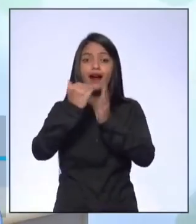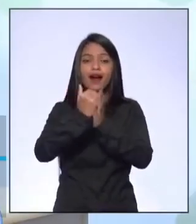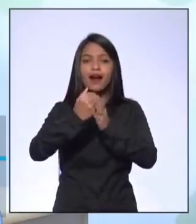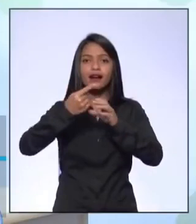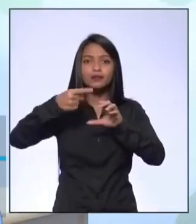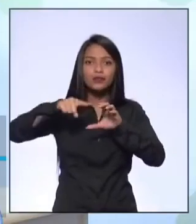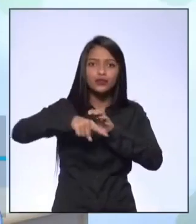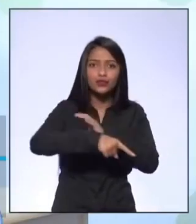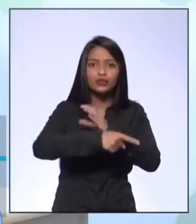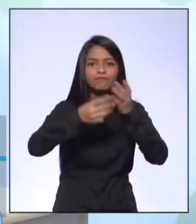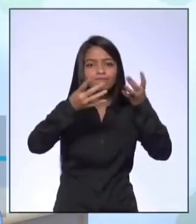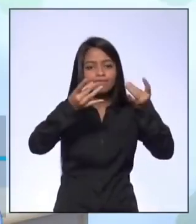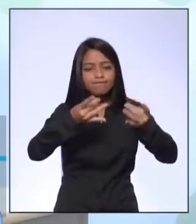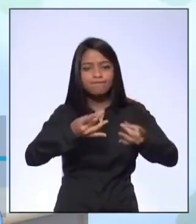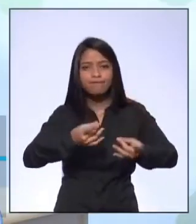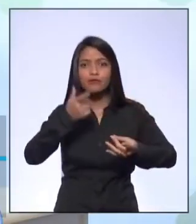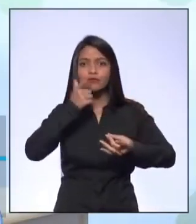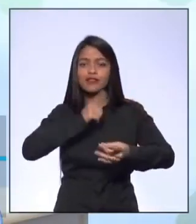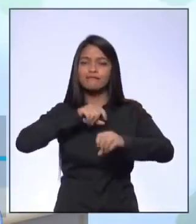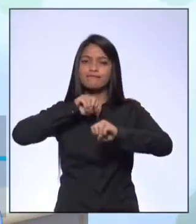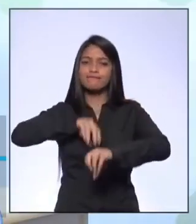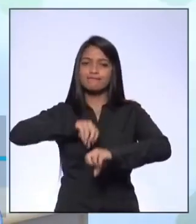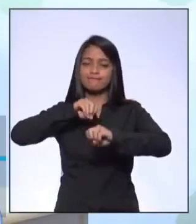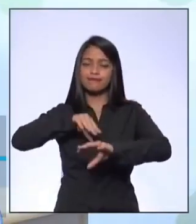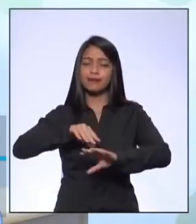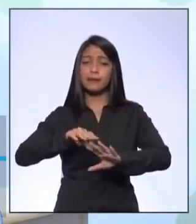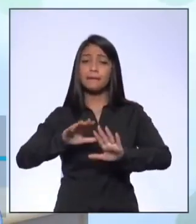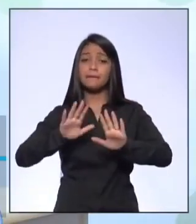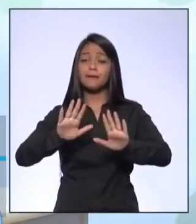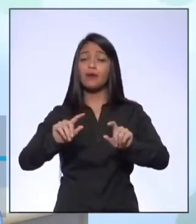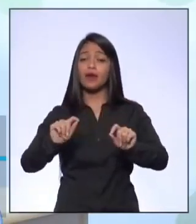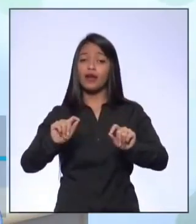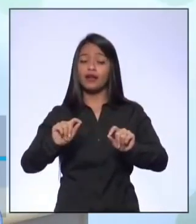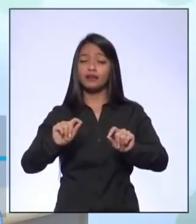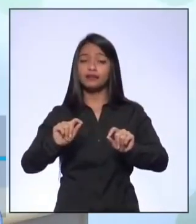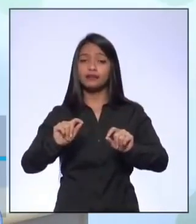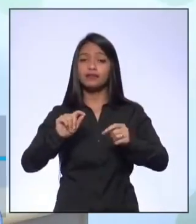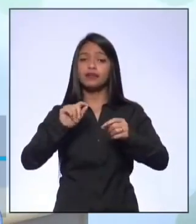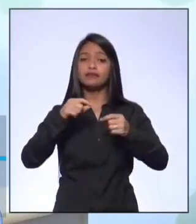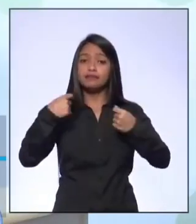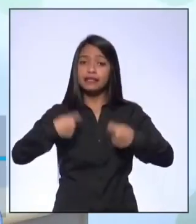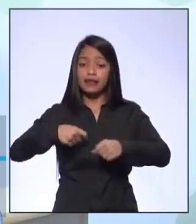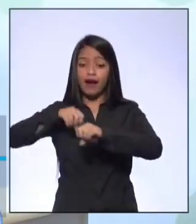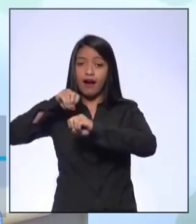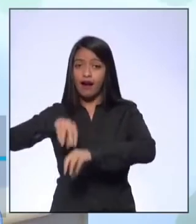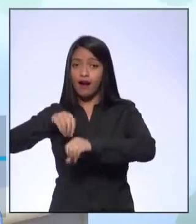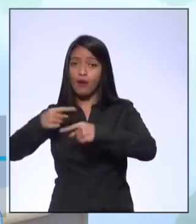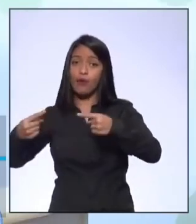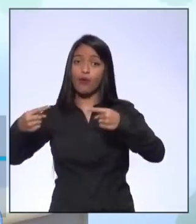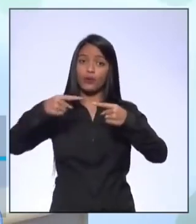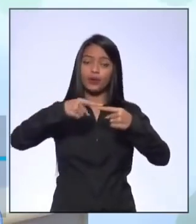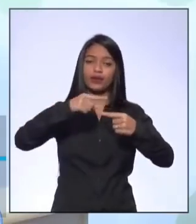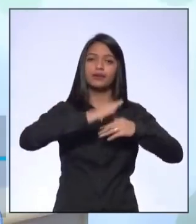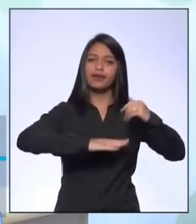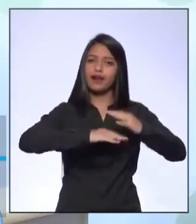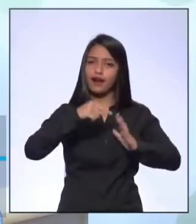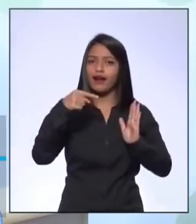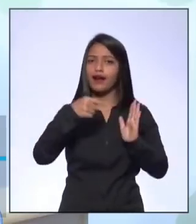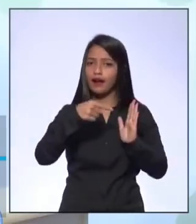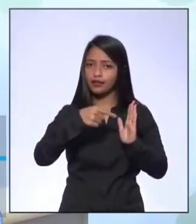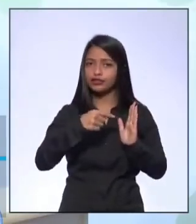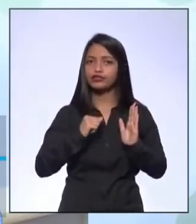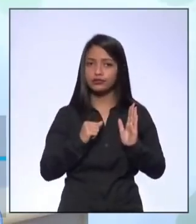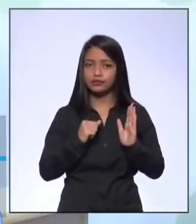do objeto de conhecimento, mas claro, dentro das habilidades que nós temos que trabalhar, dentro